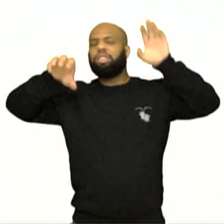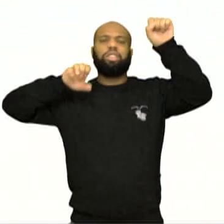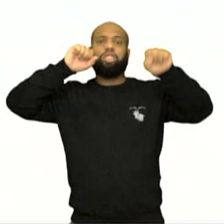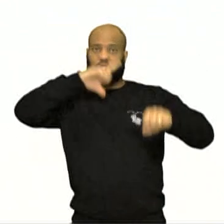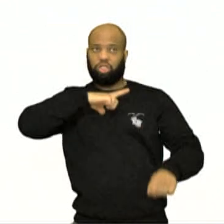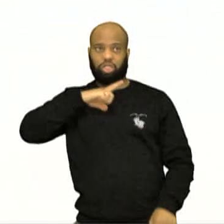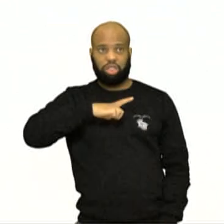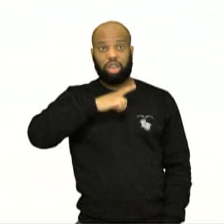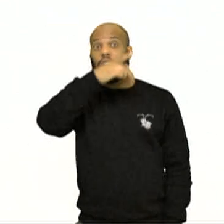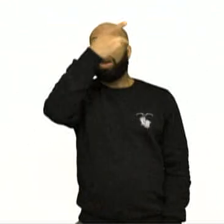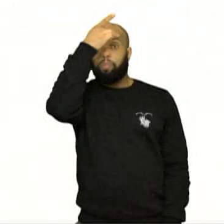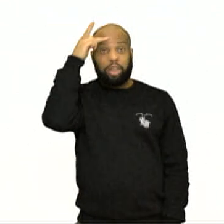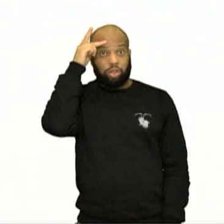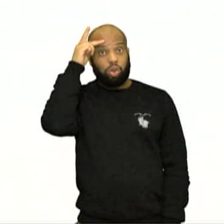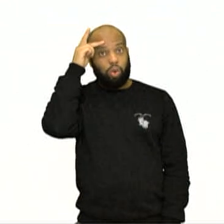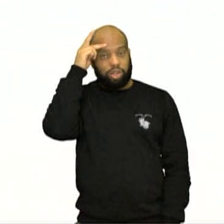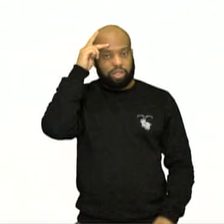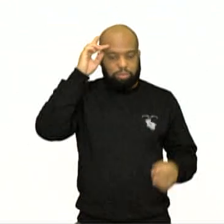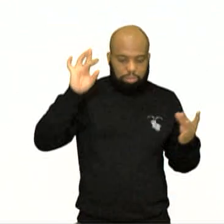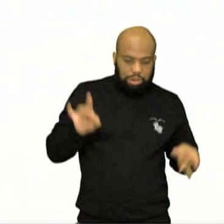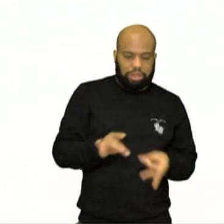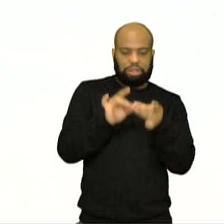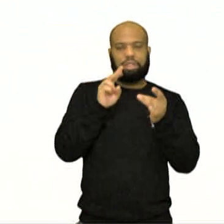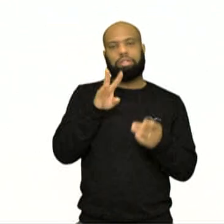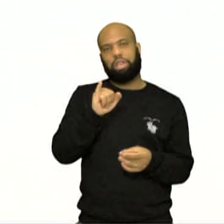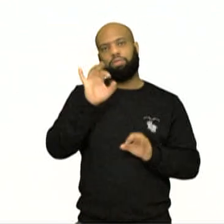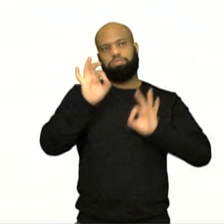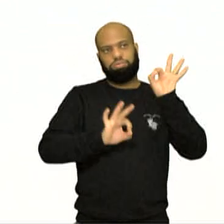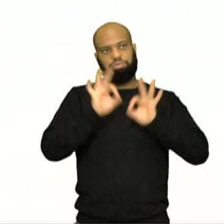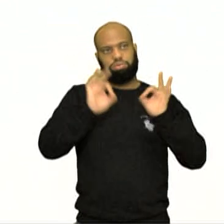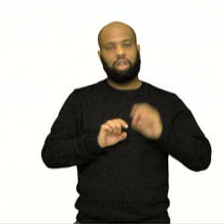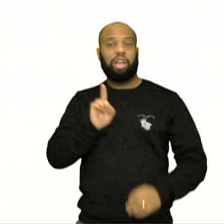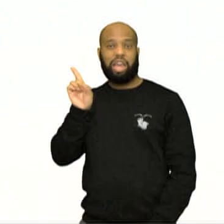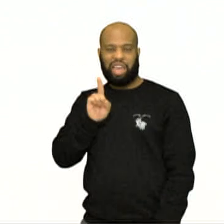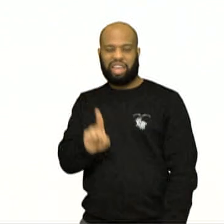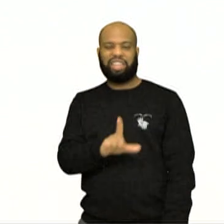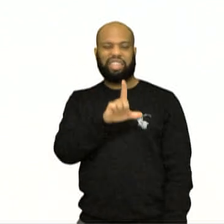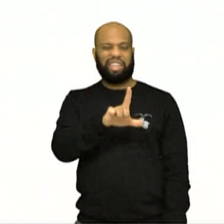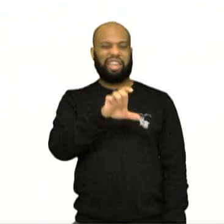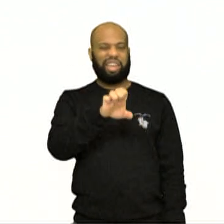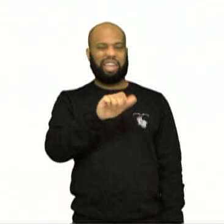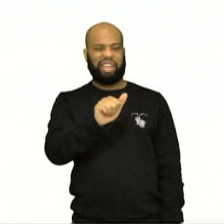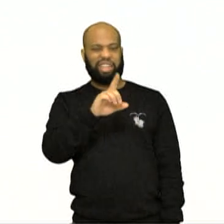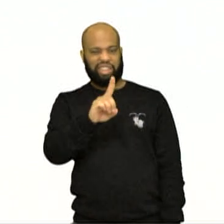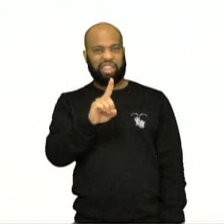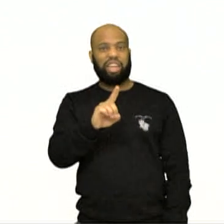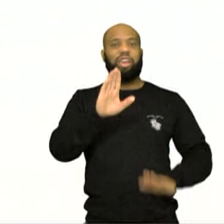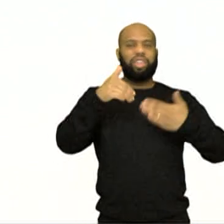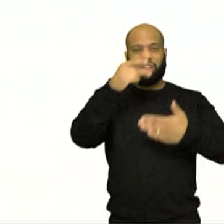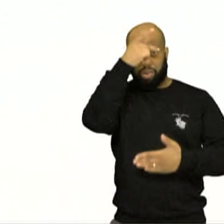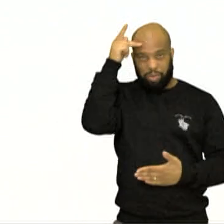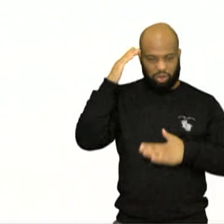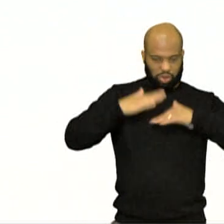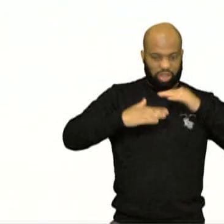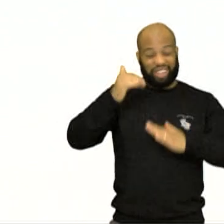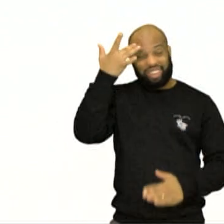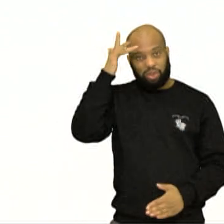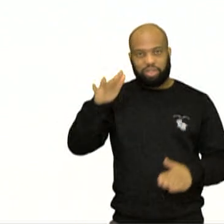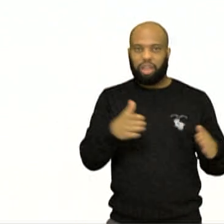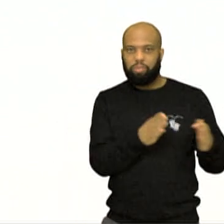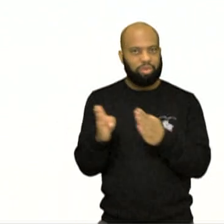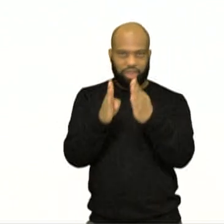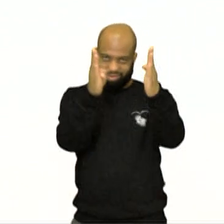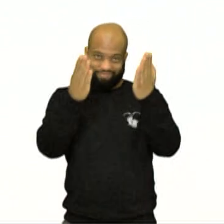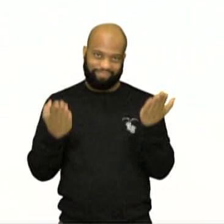por especialistas oferecem. No lead, o atleta não sabe qual é a trilha, tá